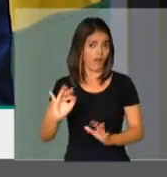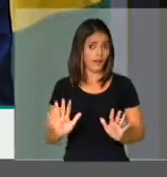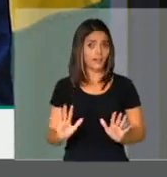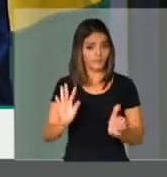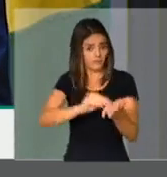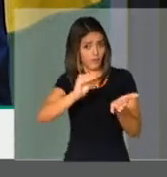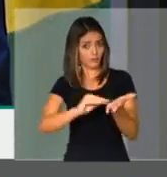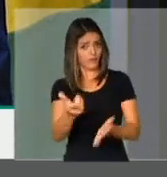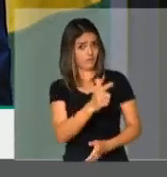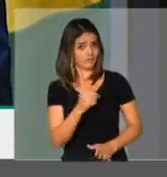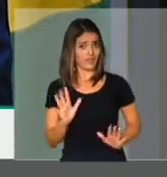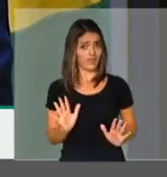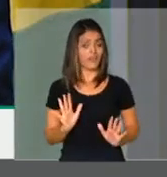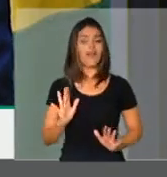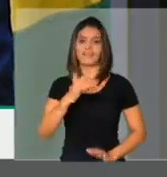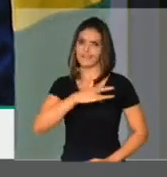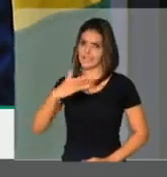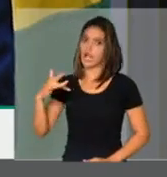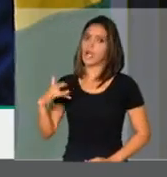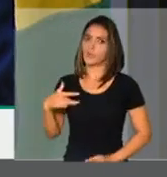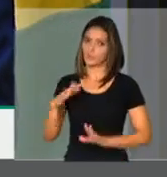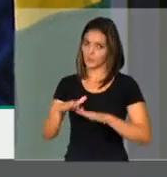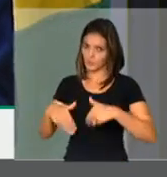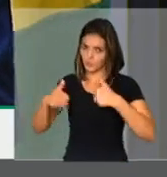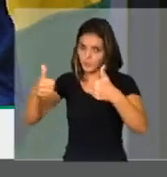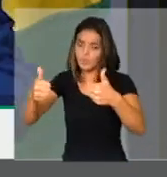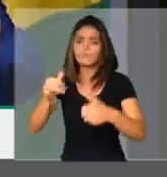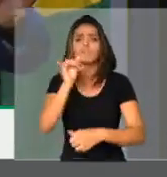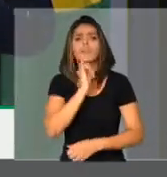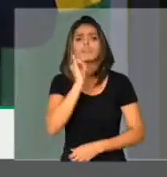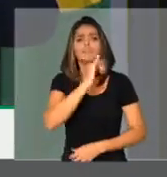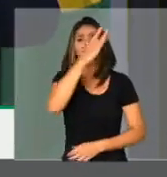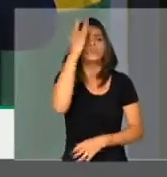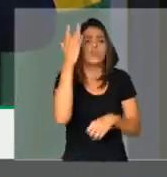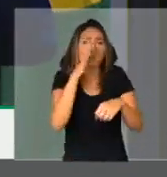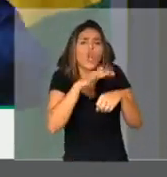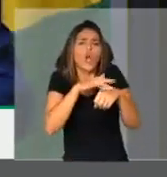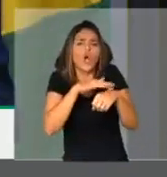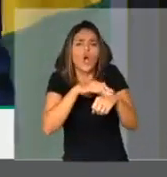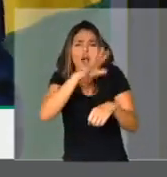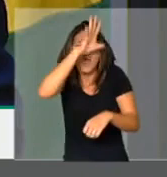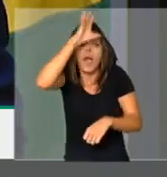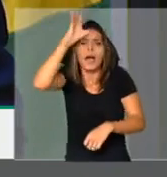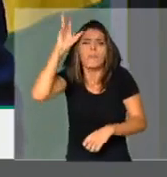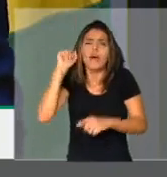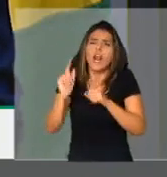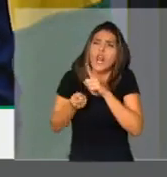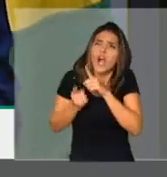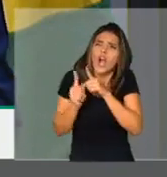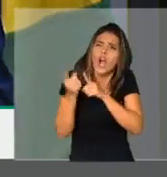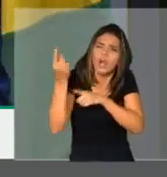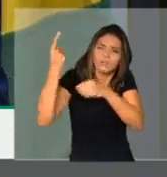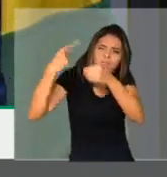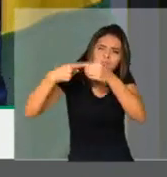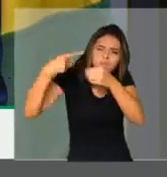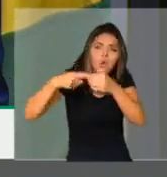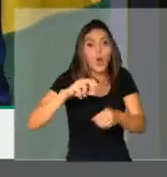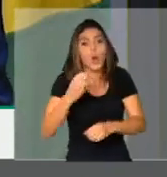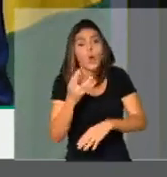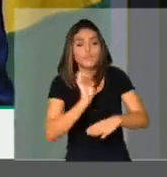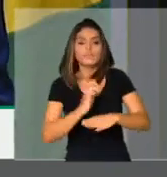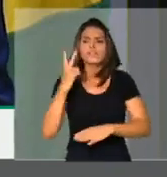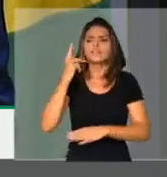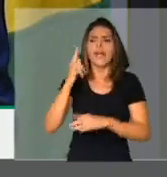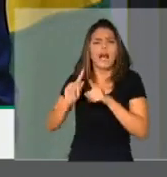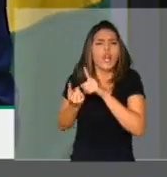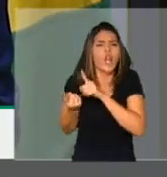E o doente que está lá no Amazonas, que está lá no distrito mais distante do Ceará, possa ter um